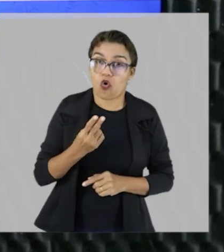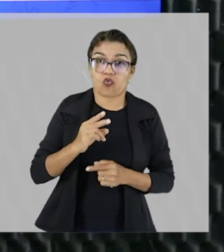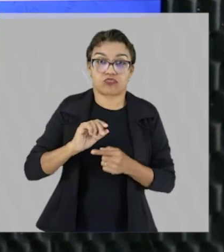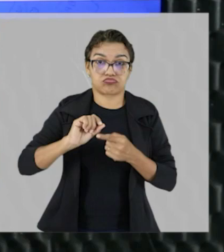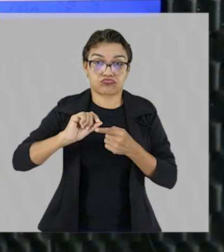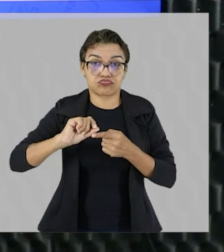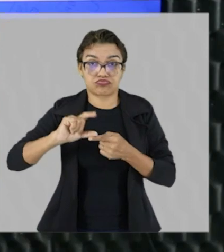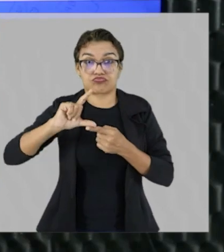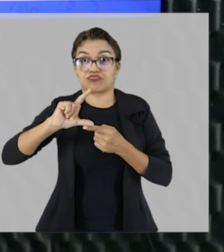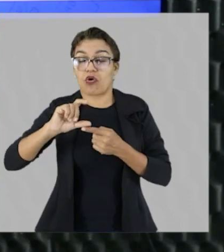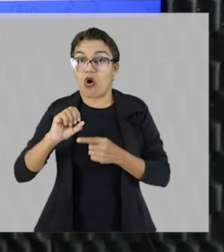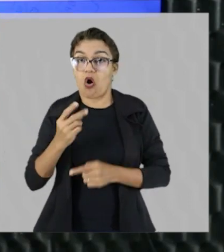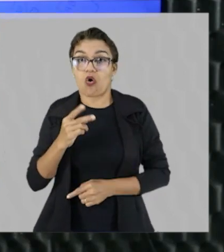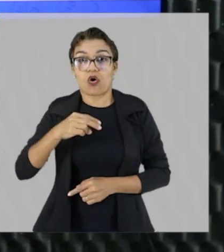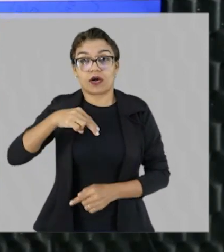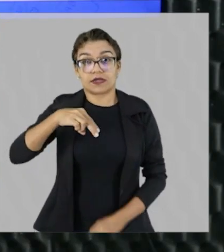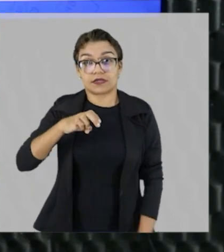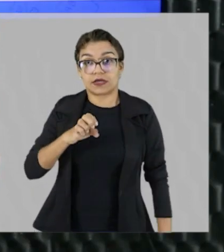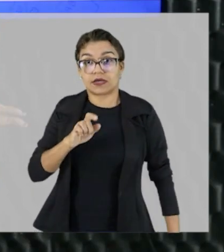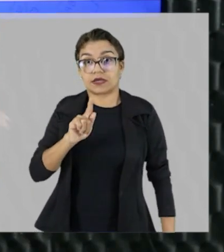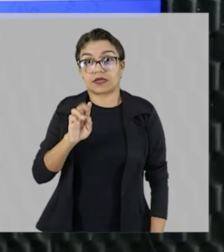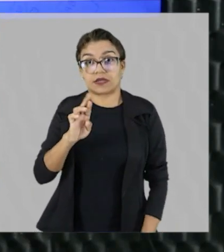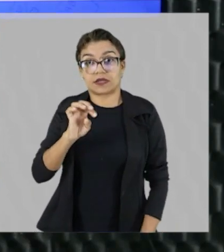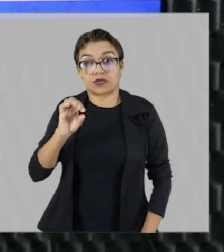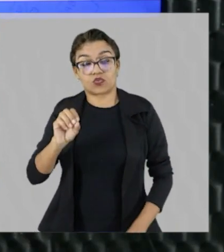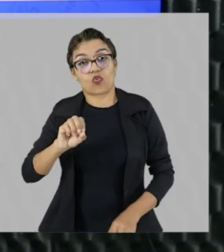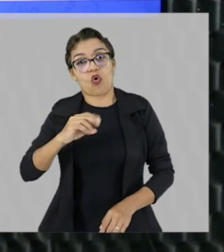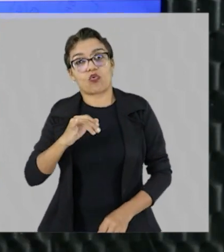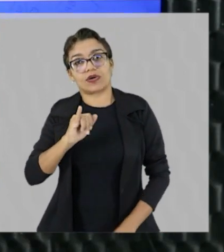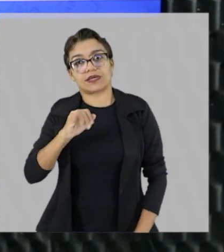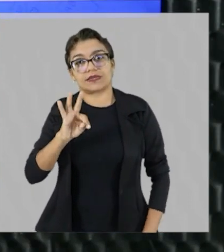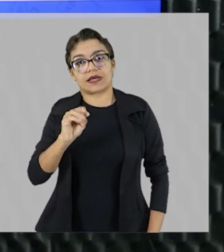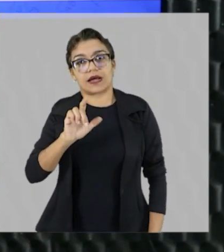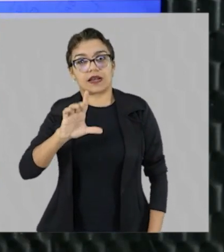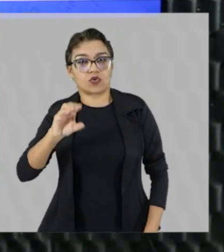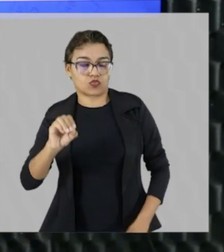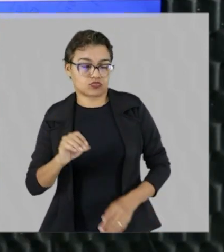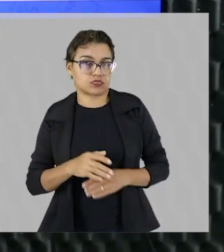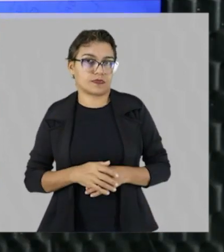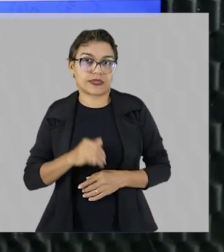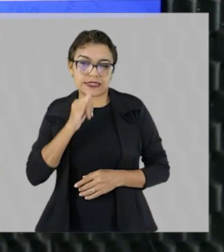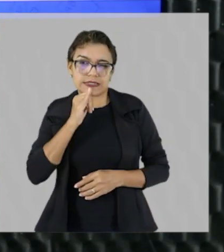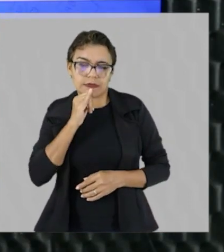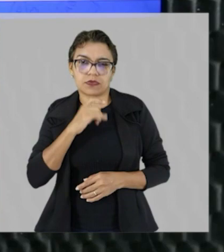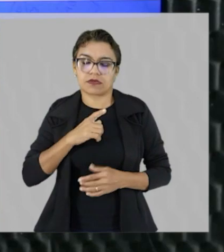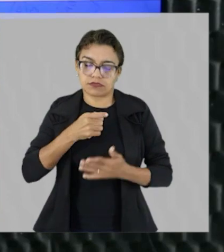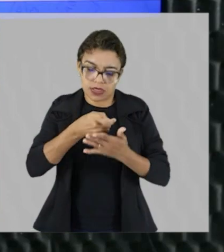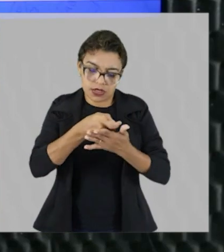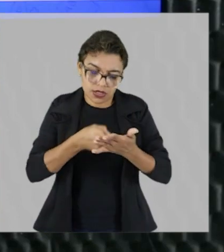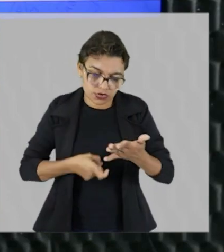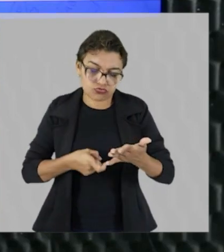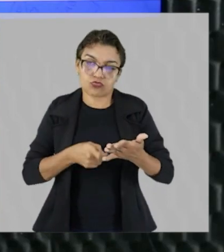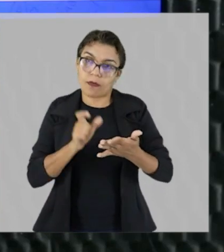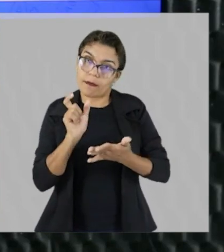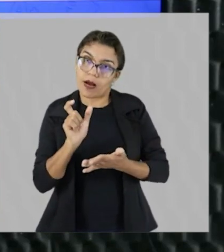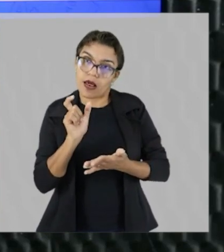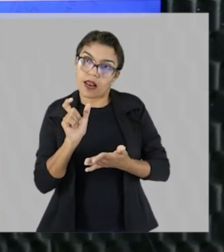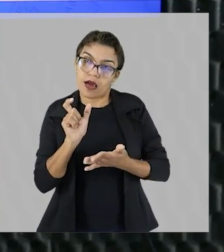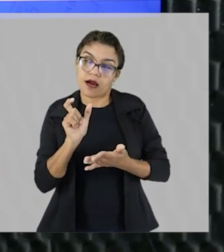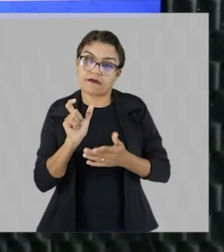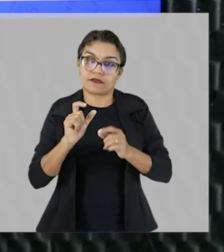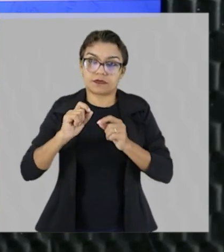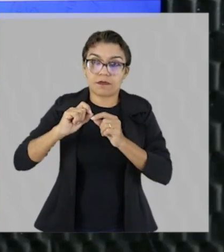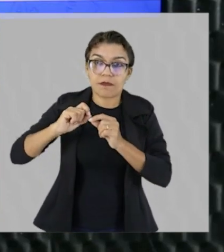ou em itálico. Por quê, gente? Porque tem textos que vêm com palavras destacadas, tá? Professor, eu posso, na hora da